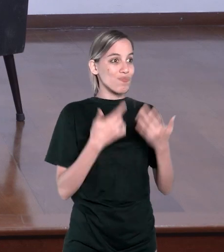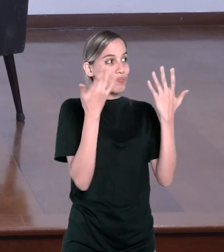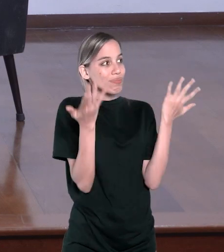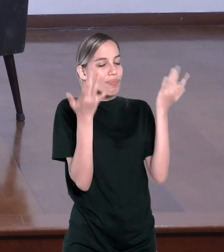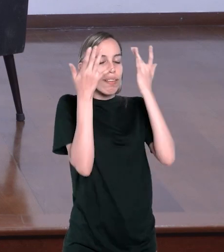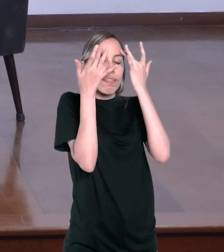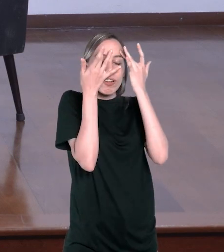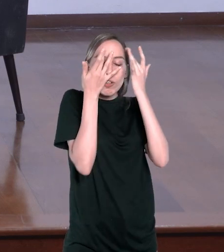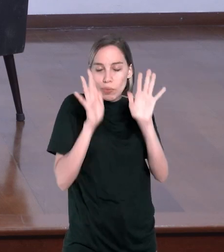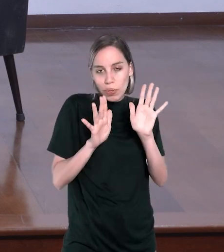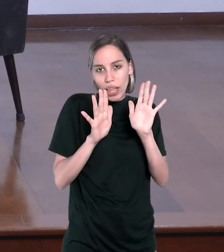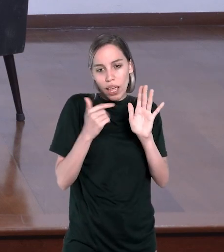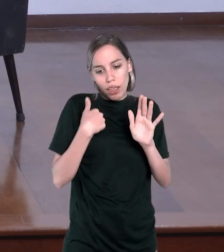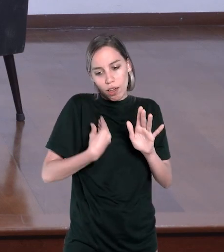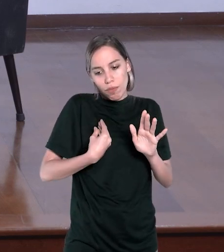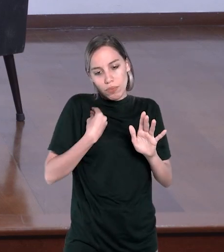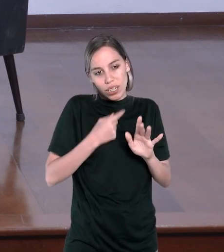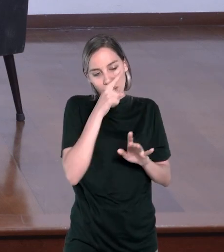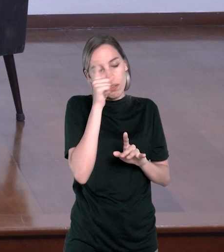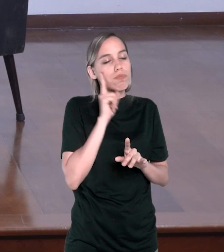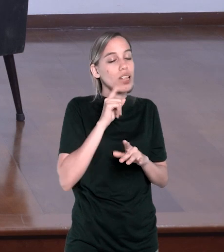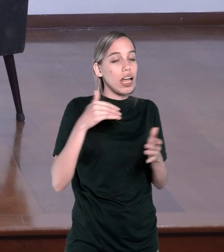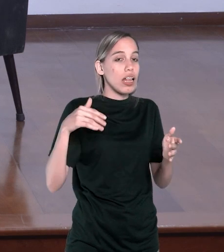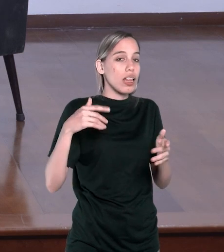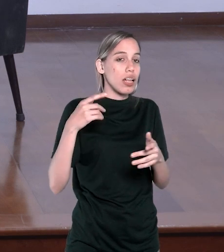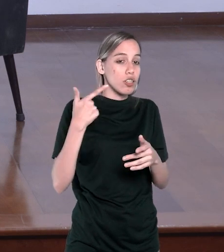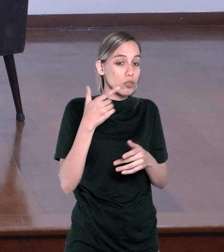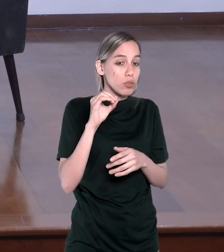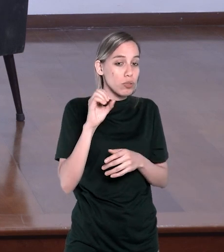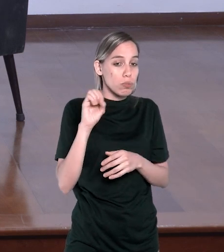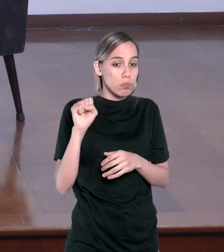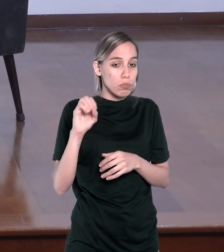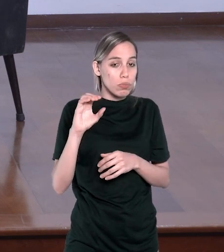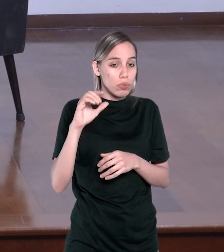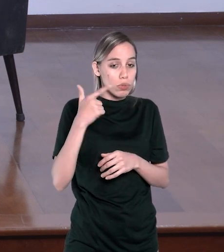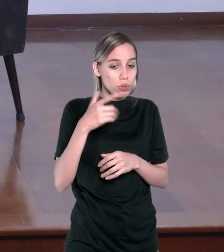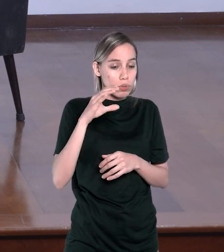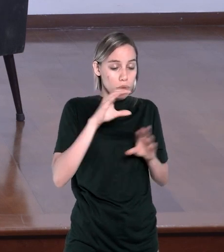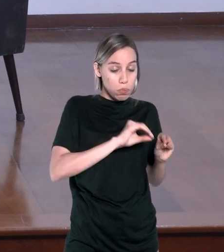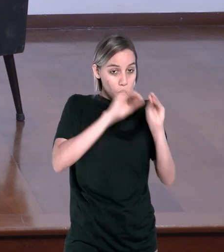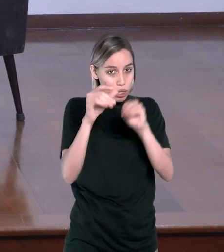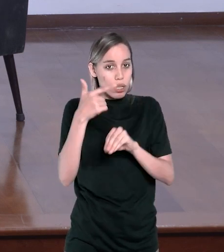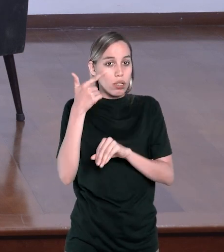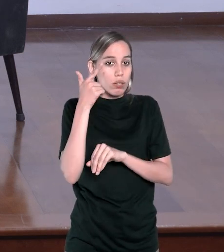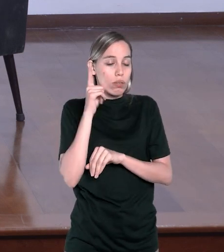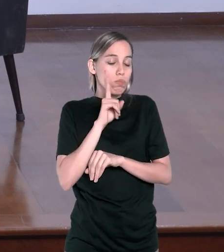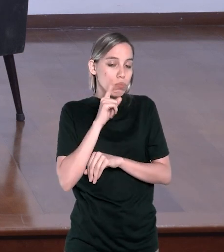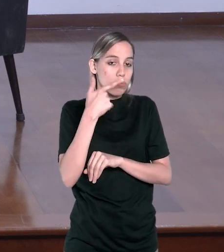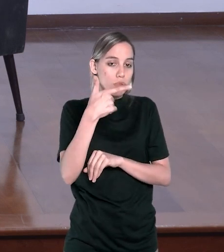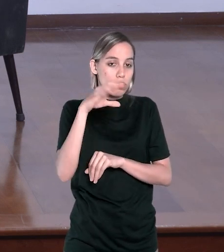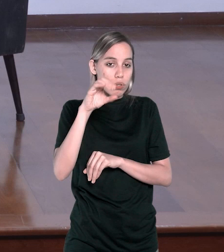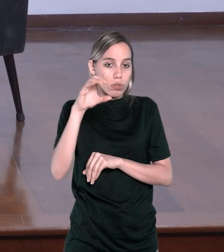Eu aprendi a me tornar escritora nos Estados Unidos e com a vasta bibliografia